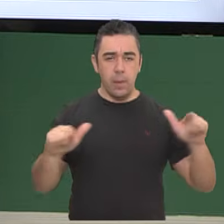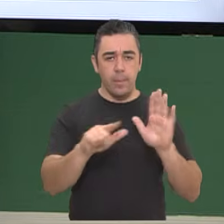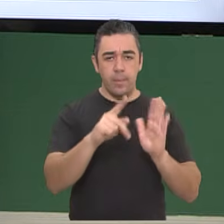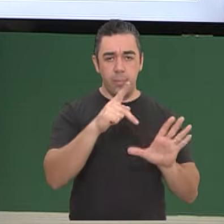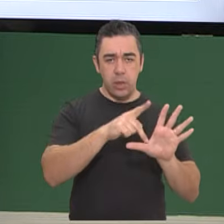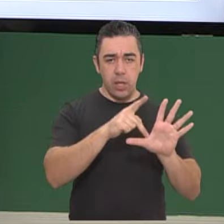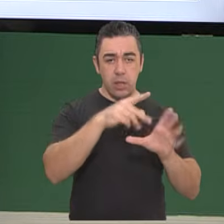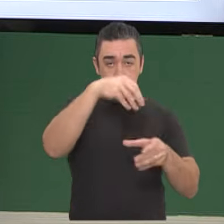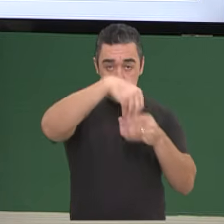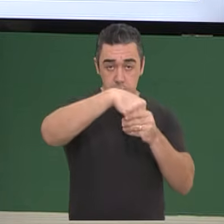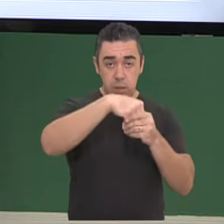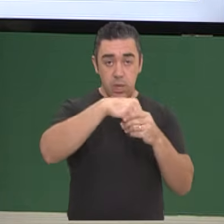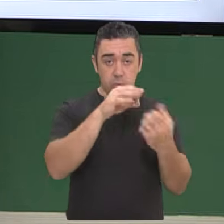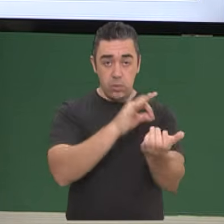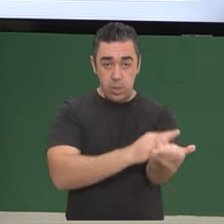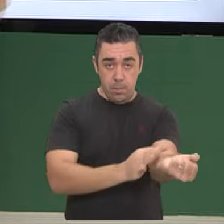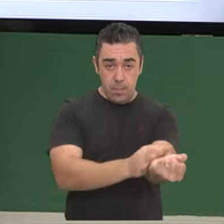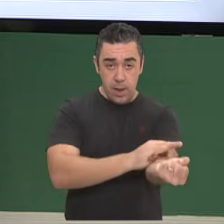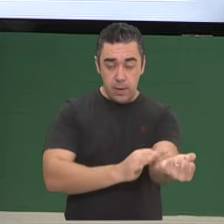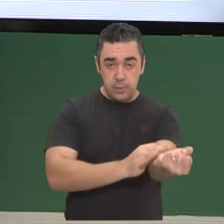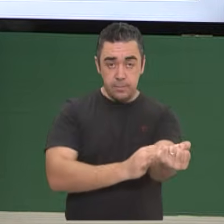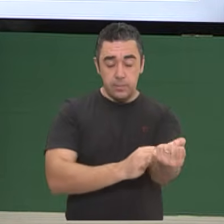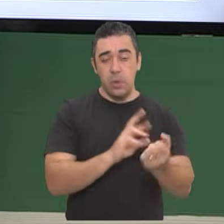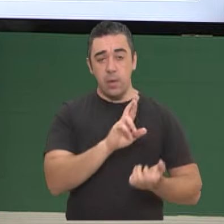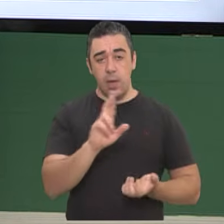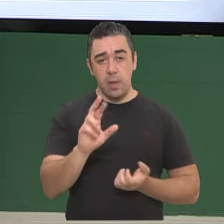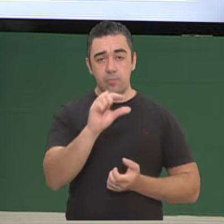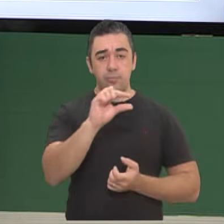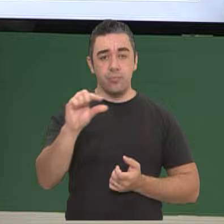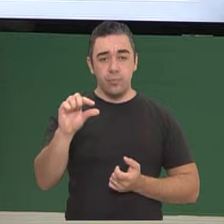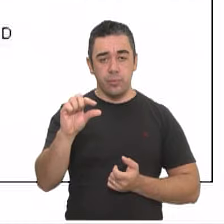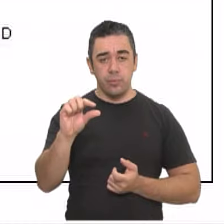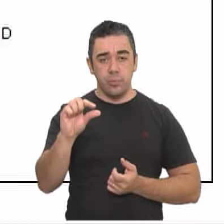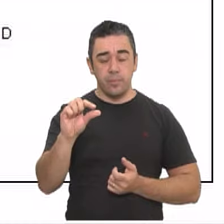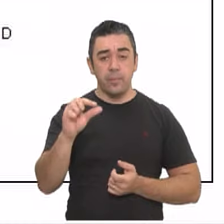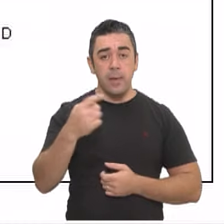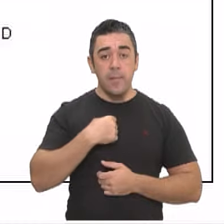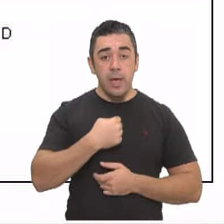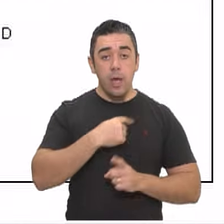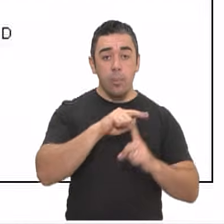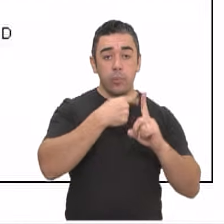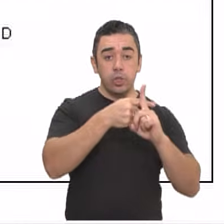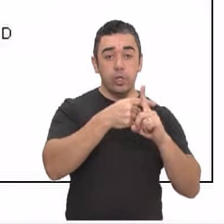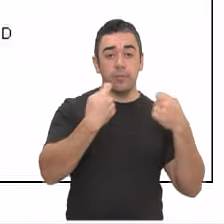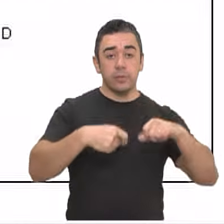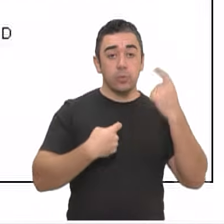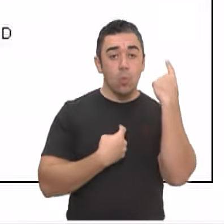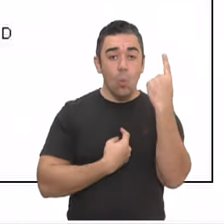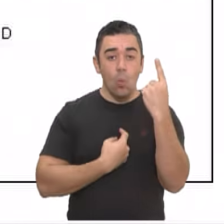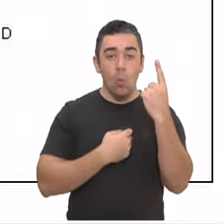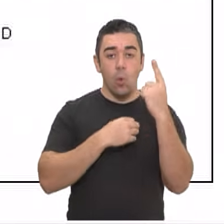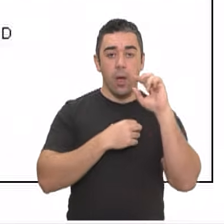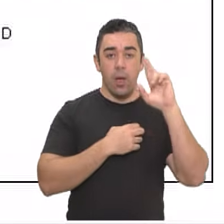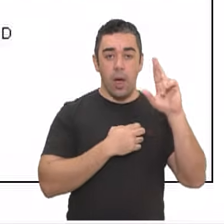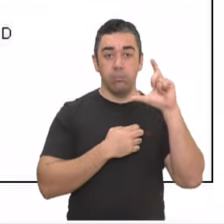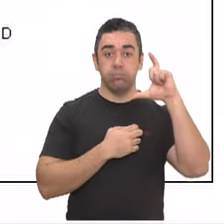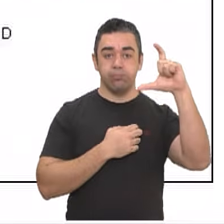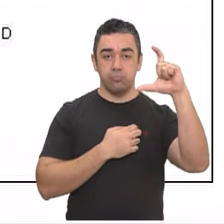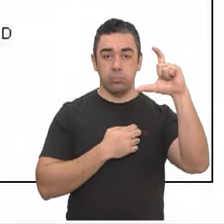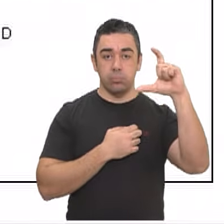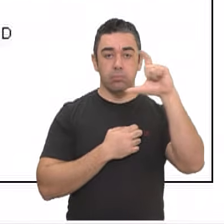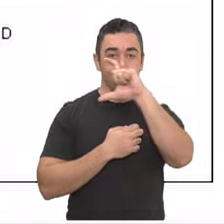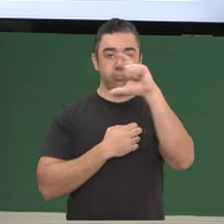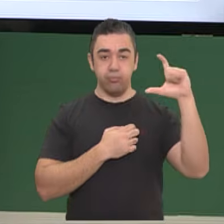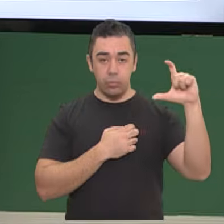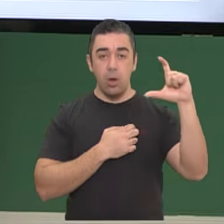né? Essa proteína do fator RH, Rzinho, Rzinho. Para eu ser positivo, eu preciso só de um Rzão, tá? Então, eu posso ser homozigoto